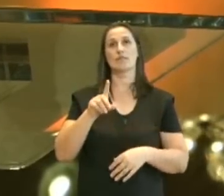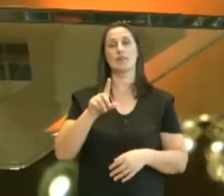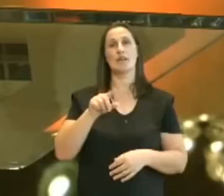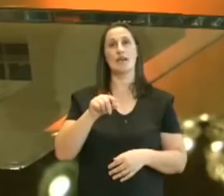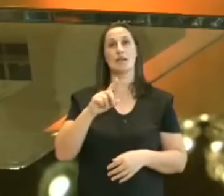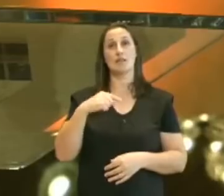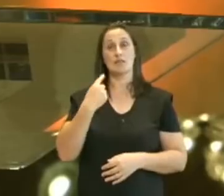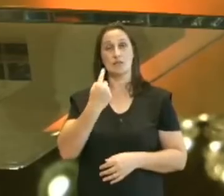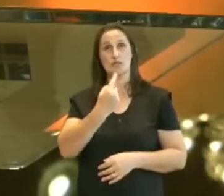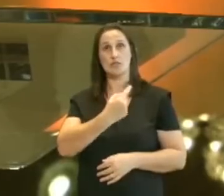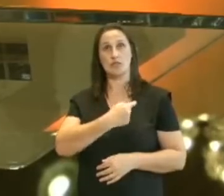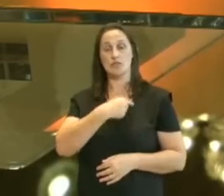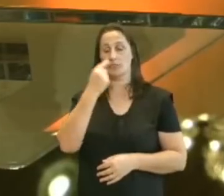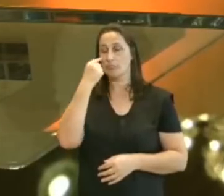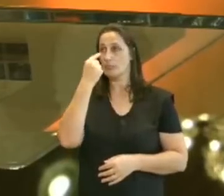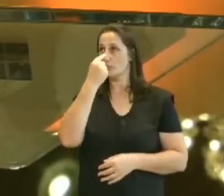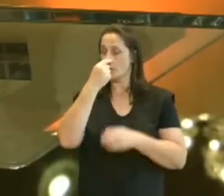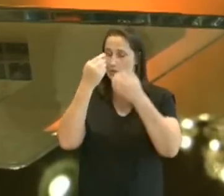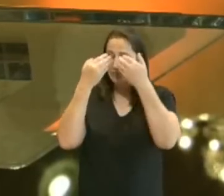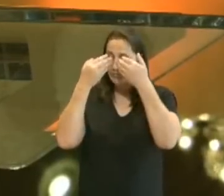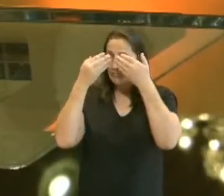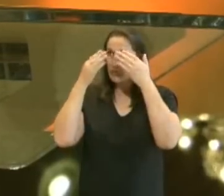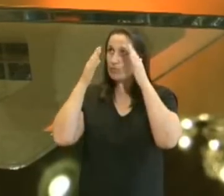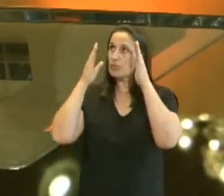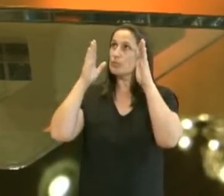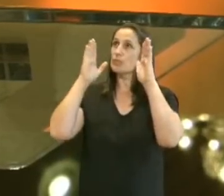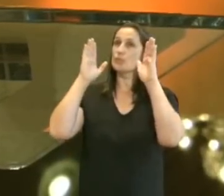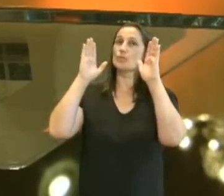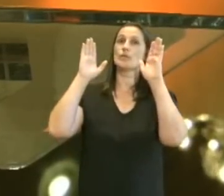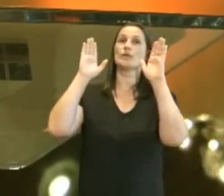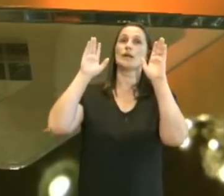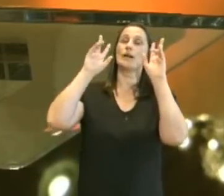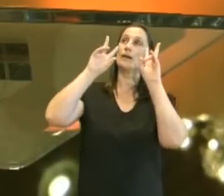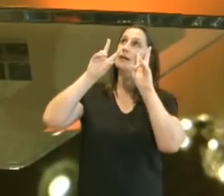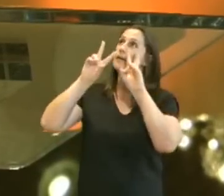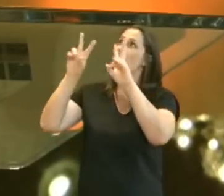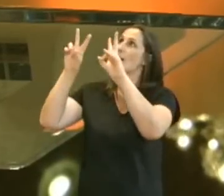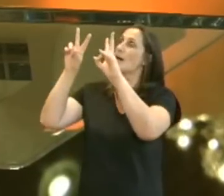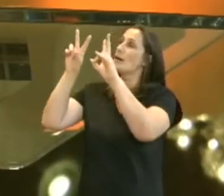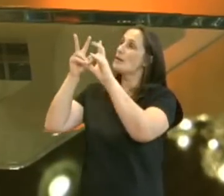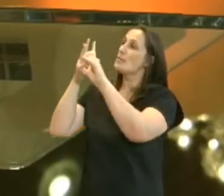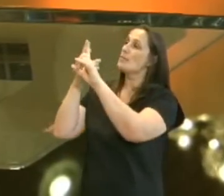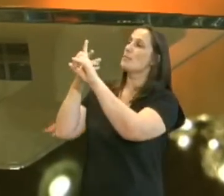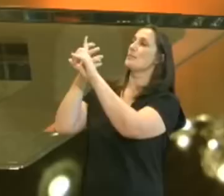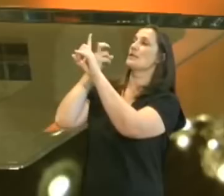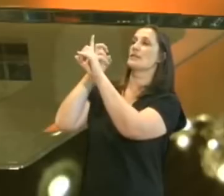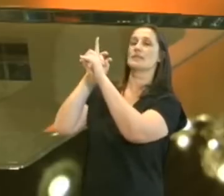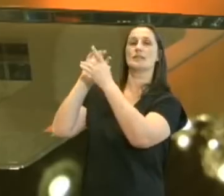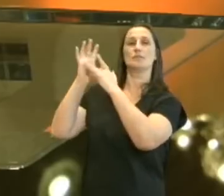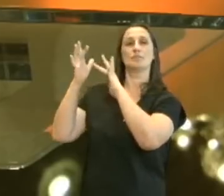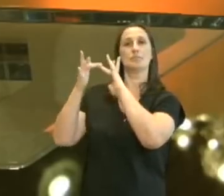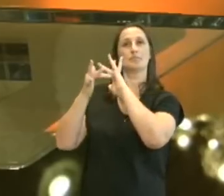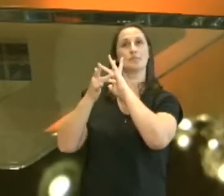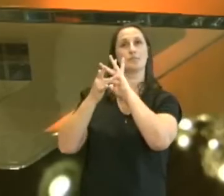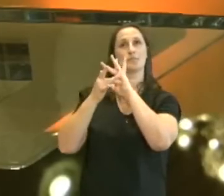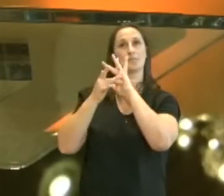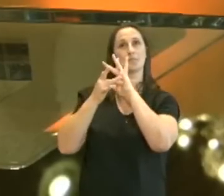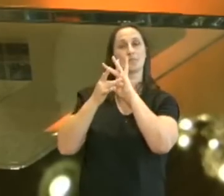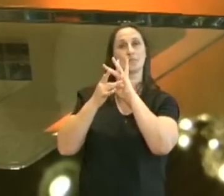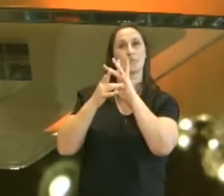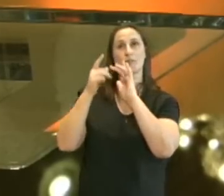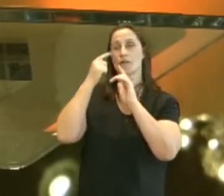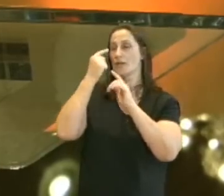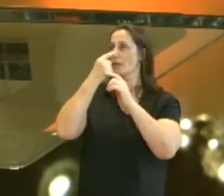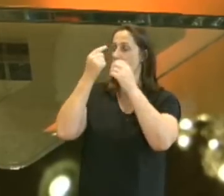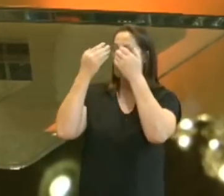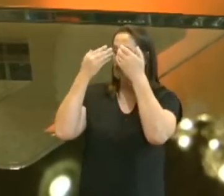os nossos olhos se abrem para ver Jesus. Os nossos